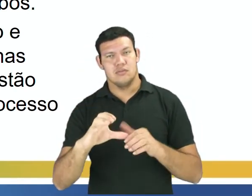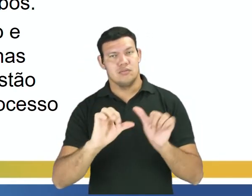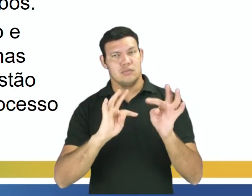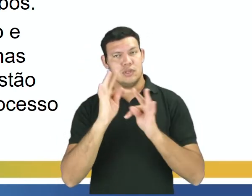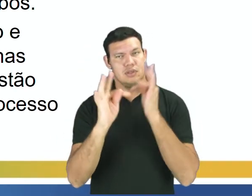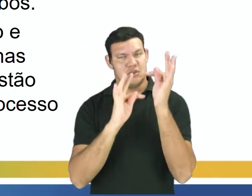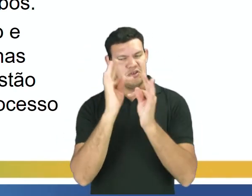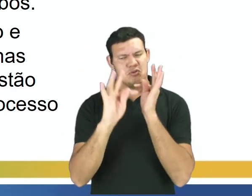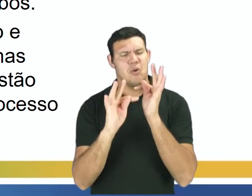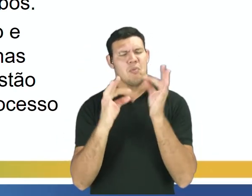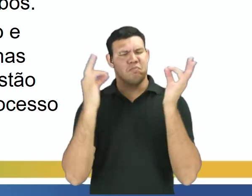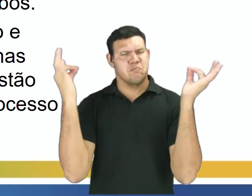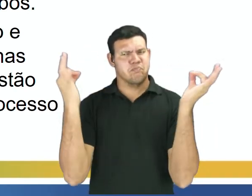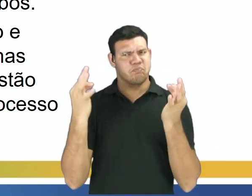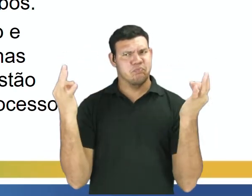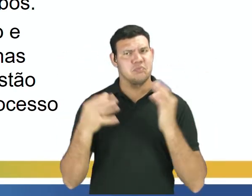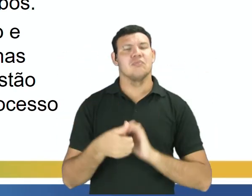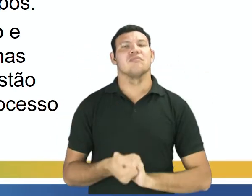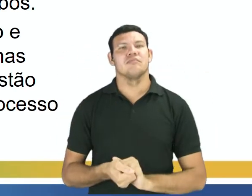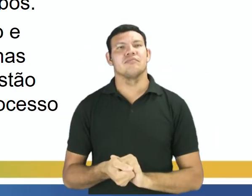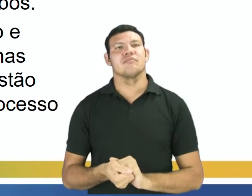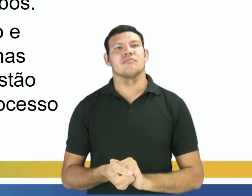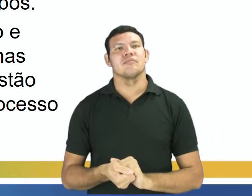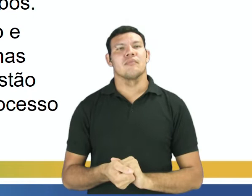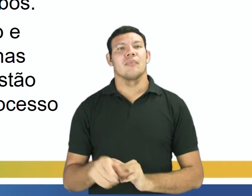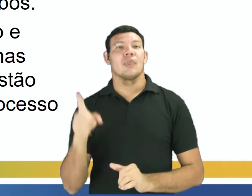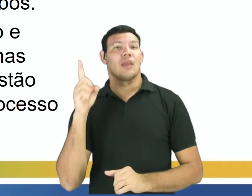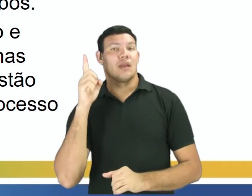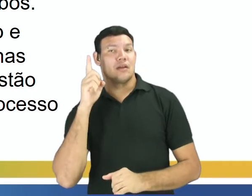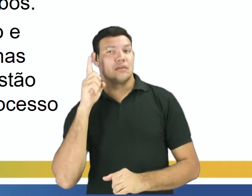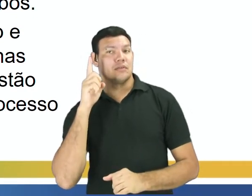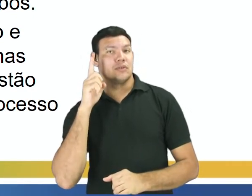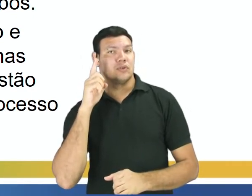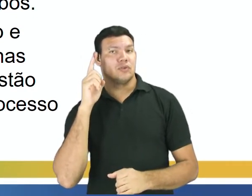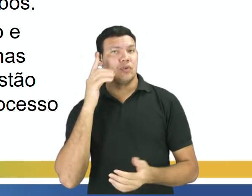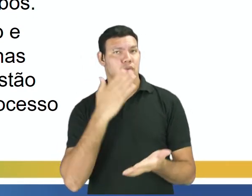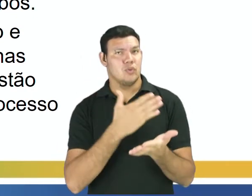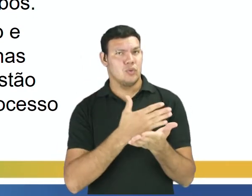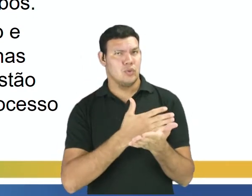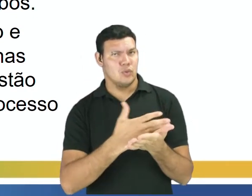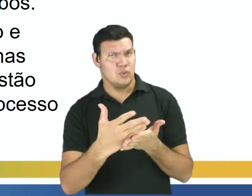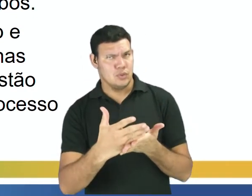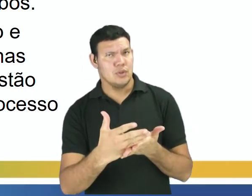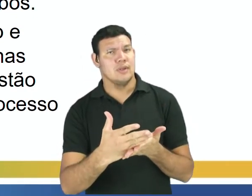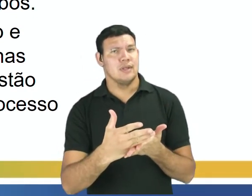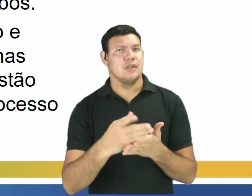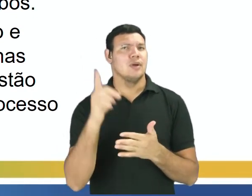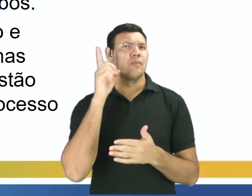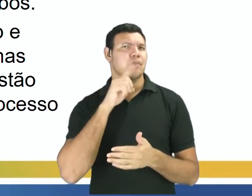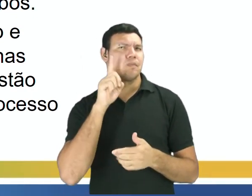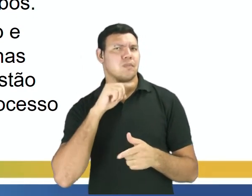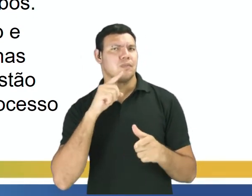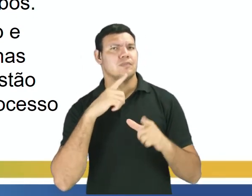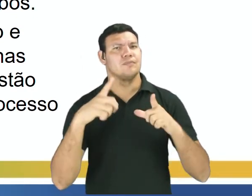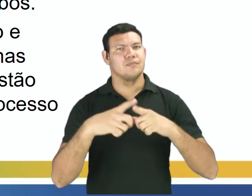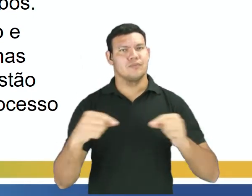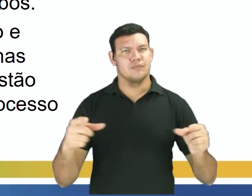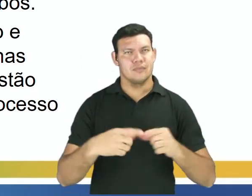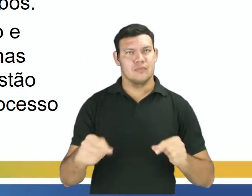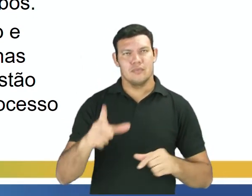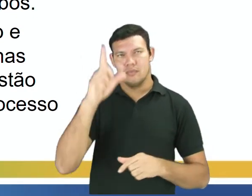ponta. Ocorreu inicialmente nos Estados Unidos, Japão e Alemanha, além de outros países da Europa